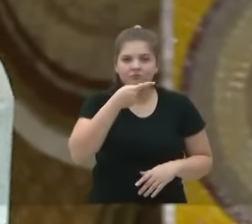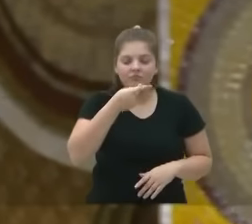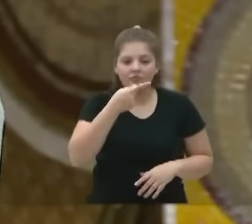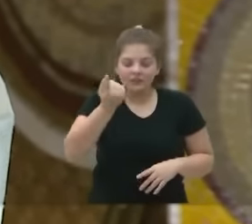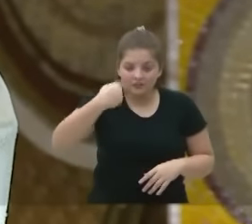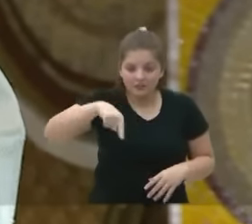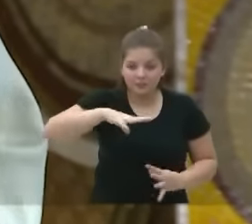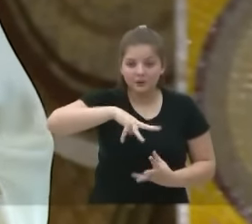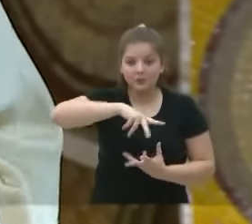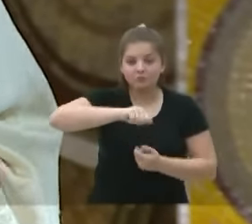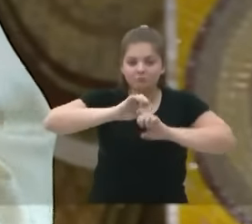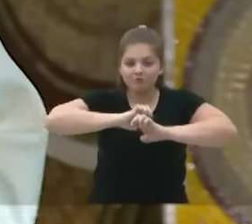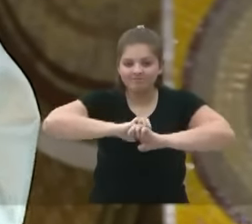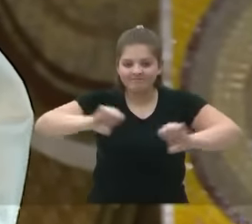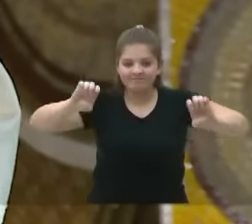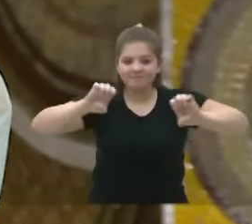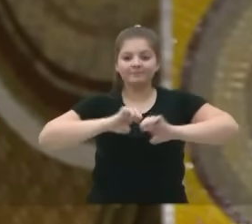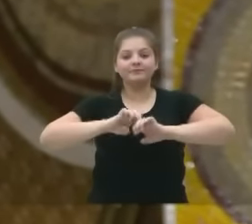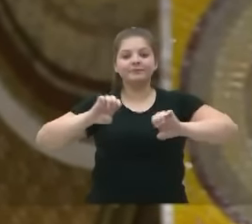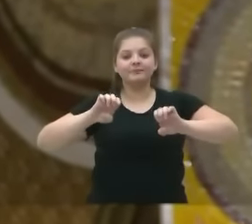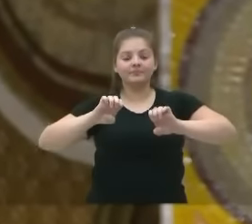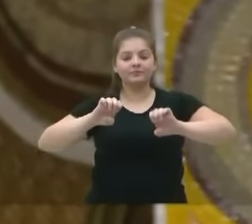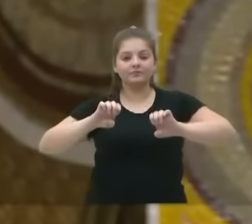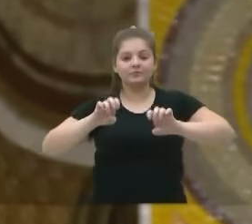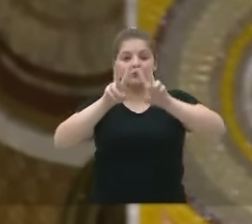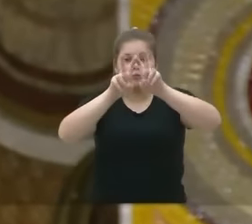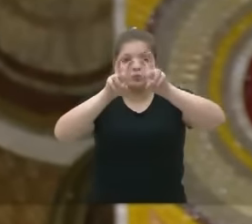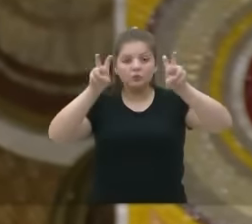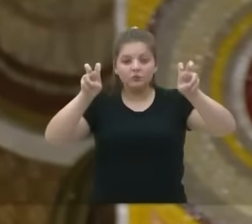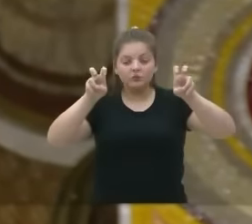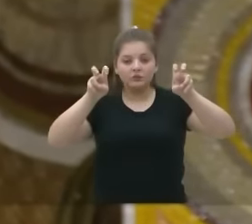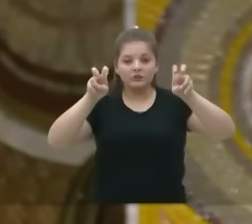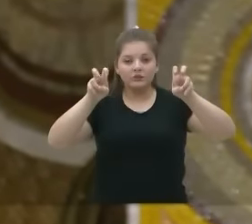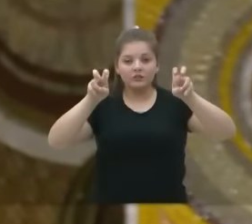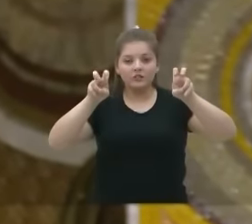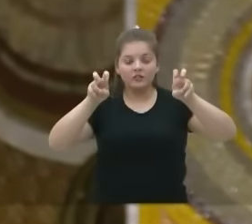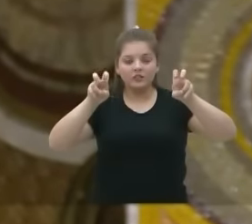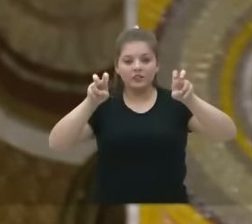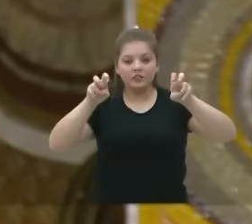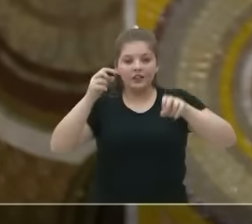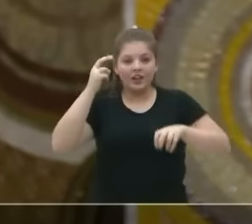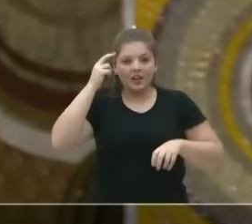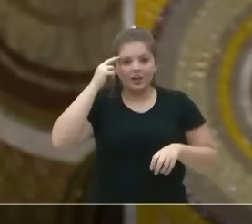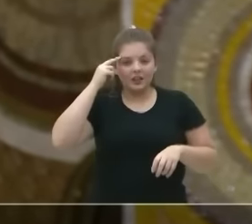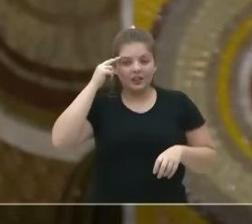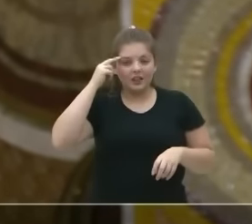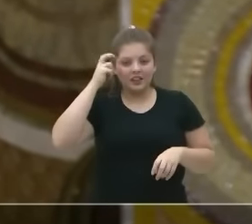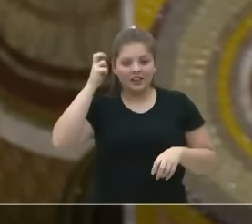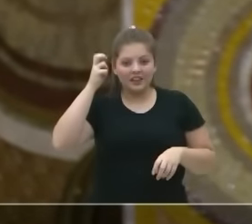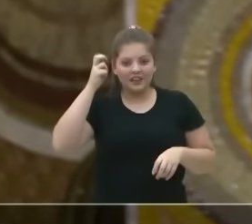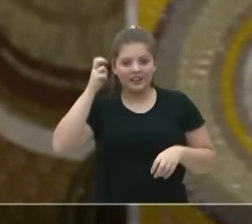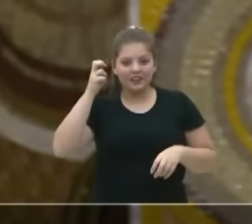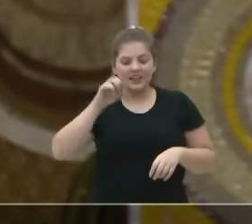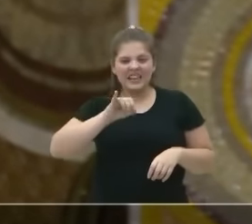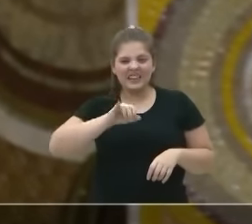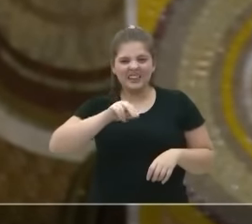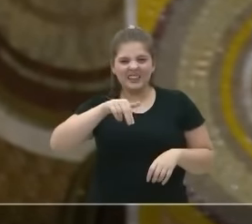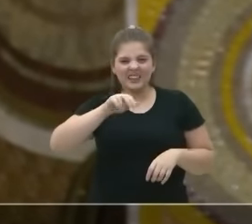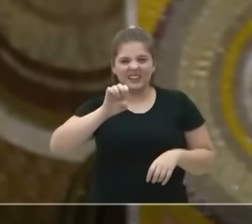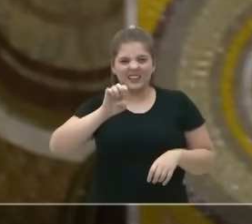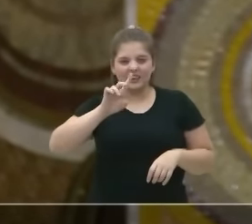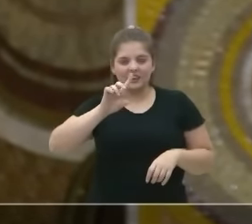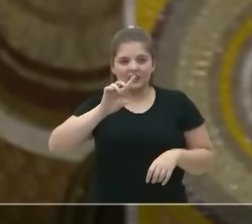e evangelizai, com o tema inteligência artificial. Ah, vocês acham que o Papa